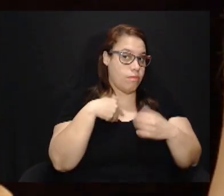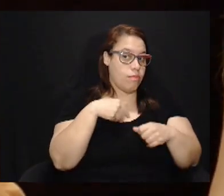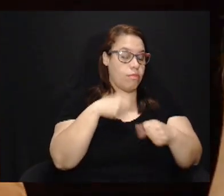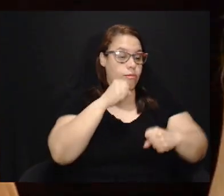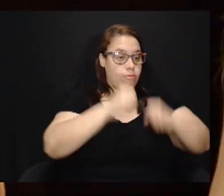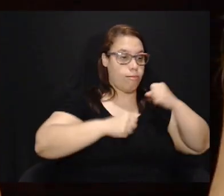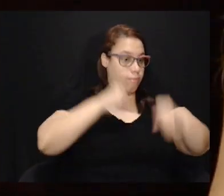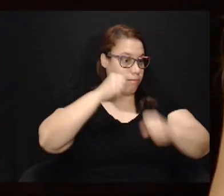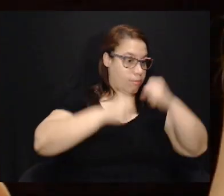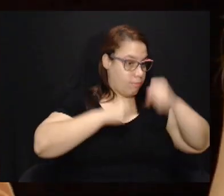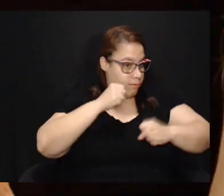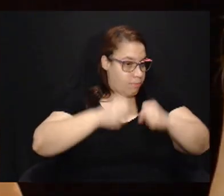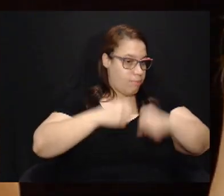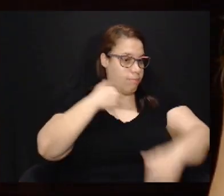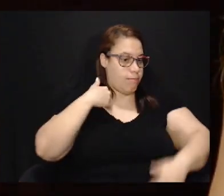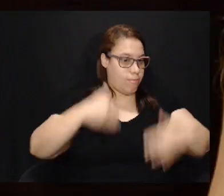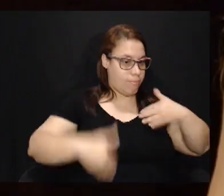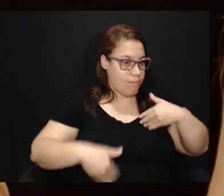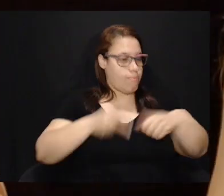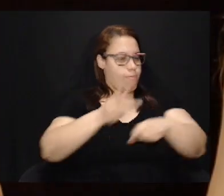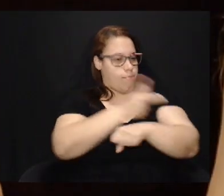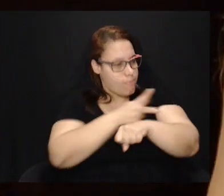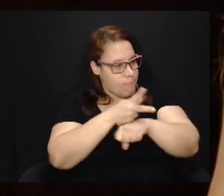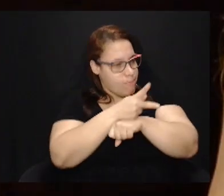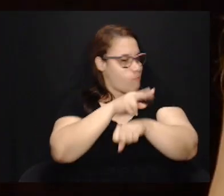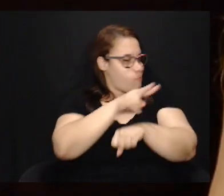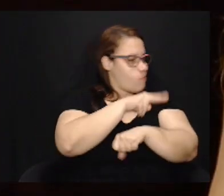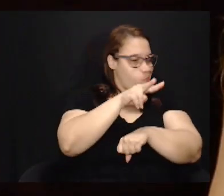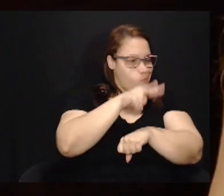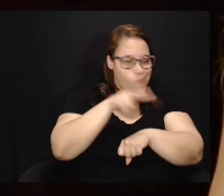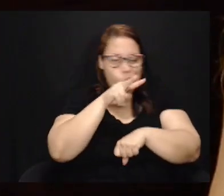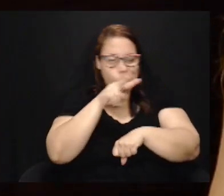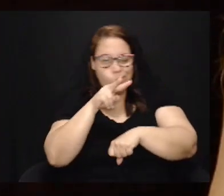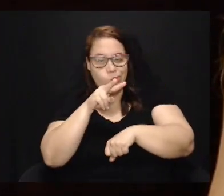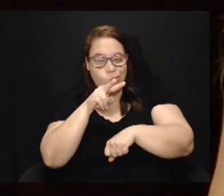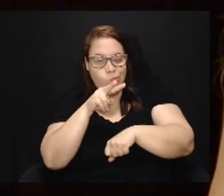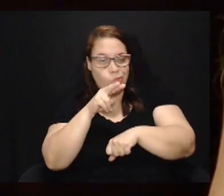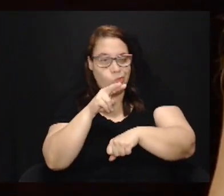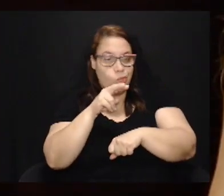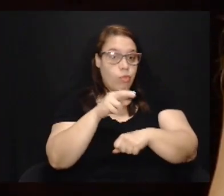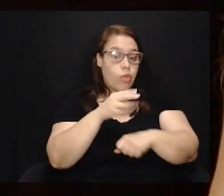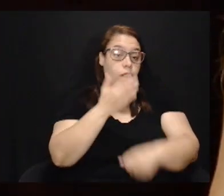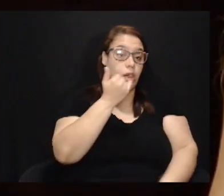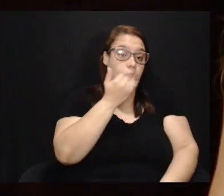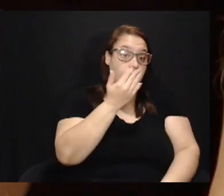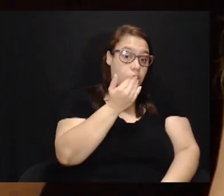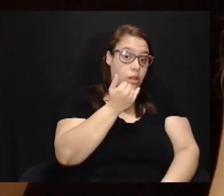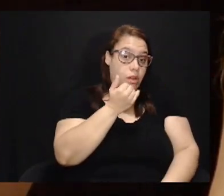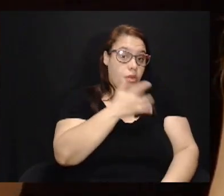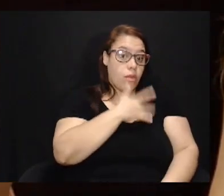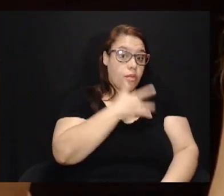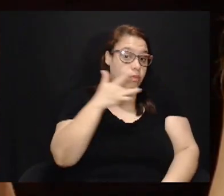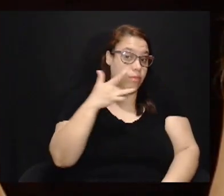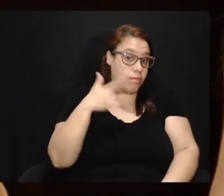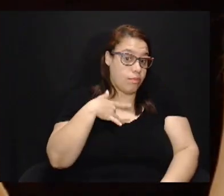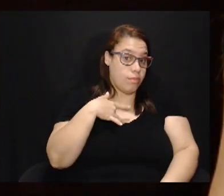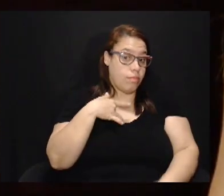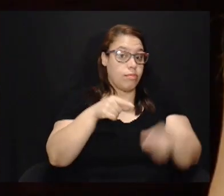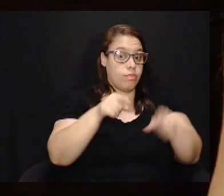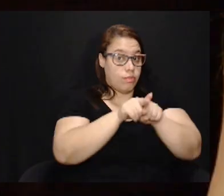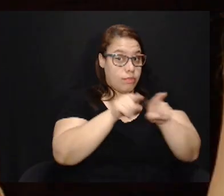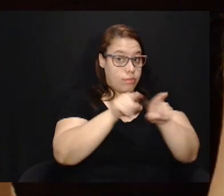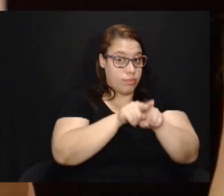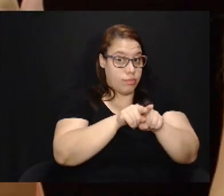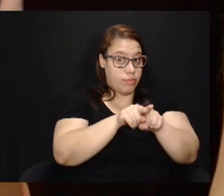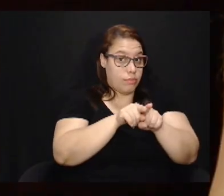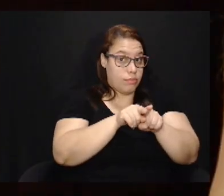o físico, caçar, buscar, com isso a alimentação era muito mais saudável e com isso também tinha muito mais